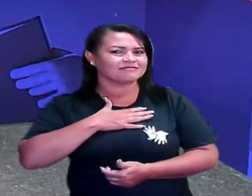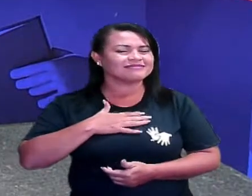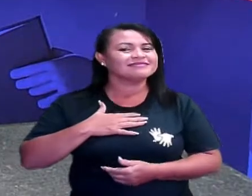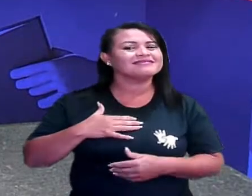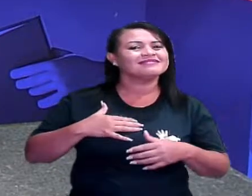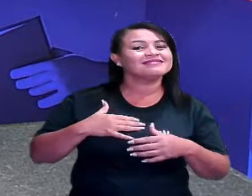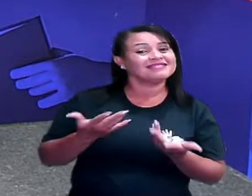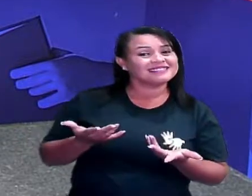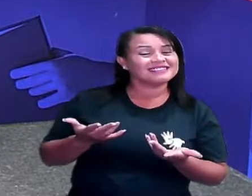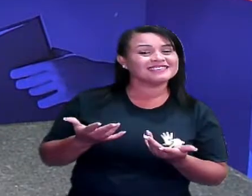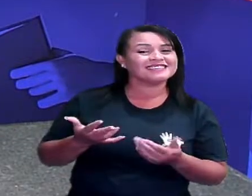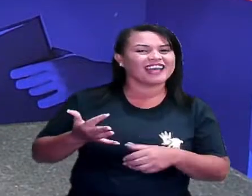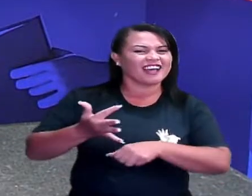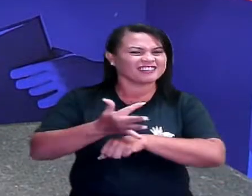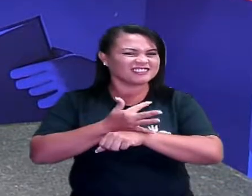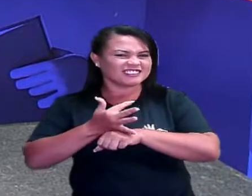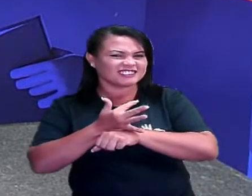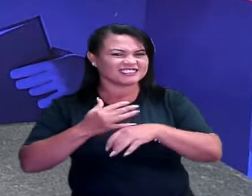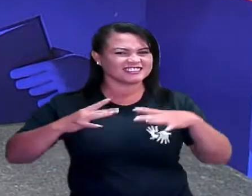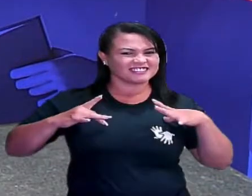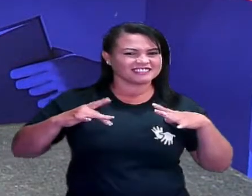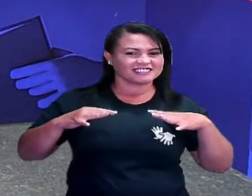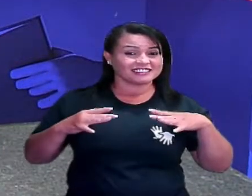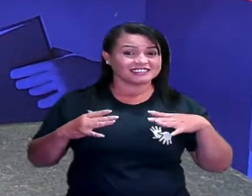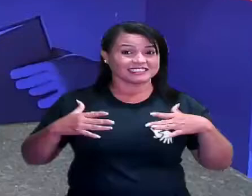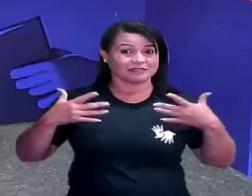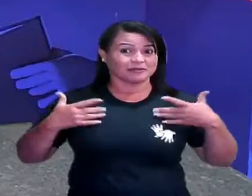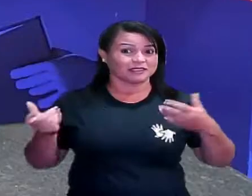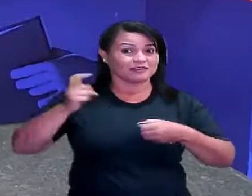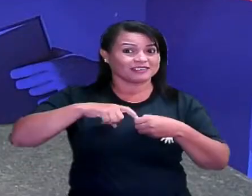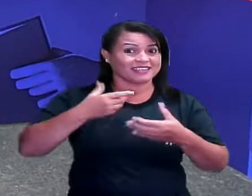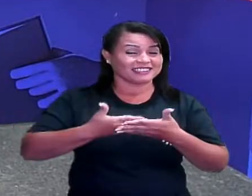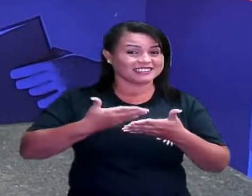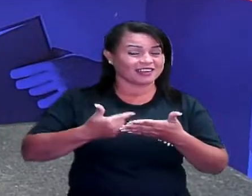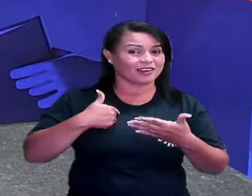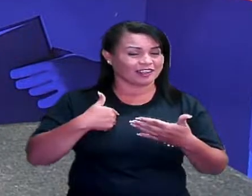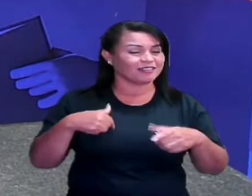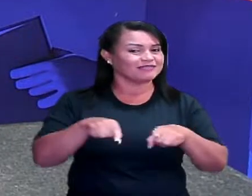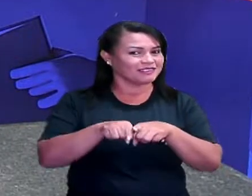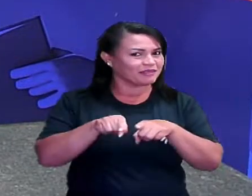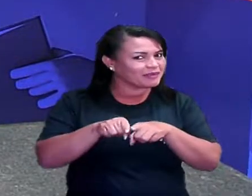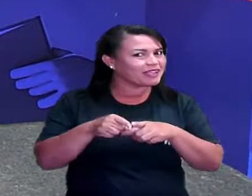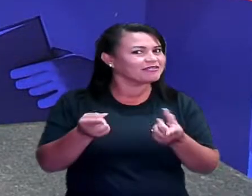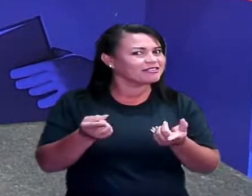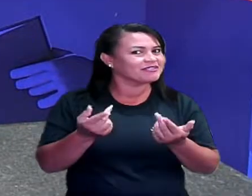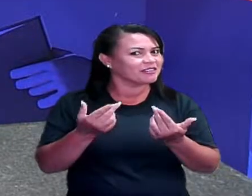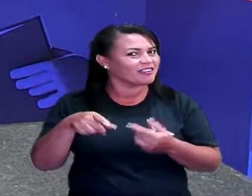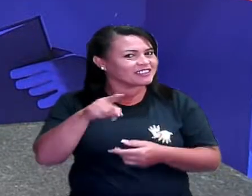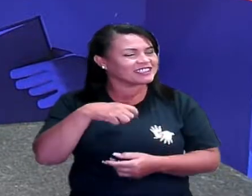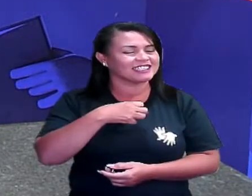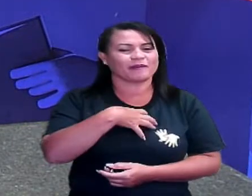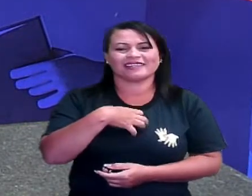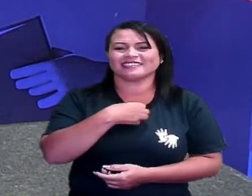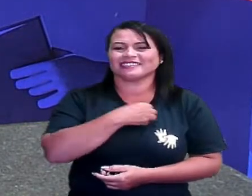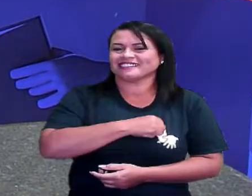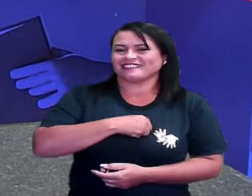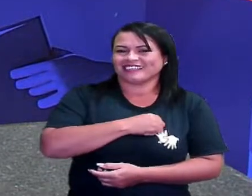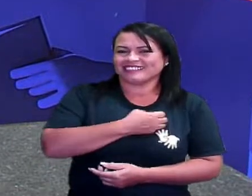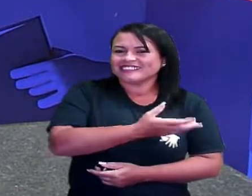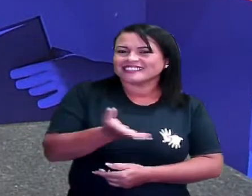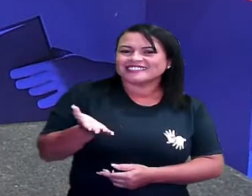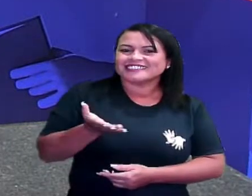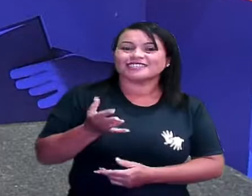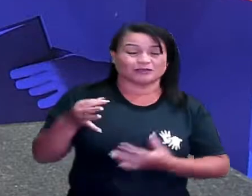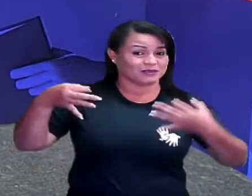férias? Animados para a volta às aulas? Eu estou, viu? Super animado, morrendo de saudade de vocês. Tá certo? Então,